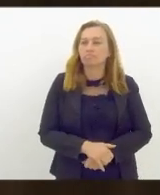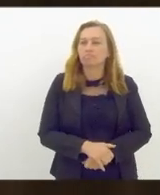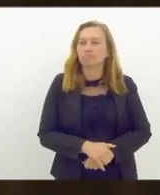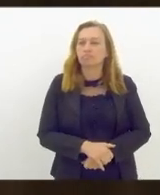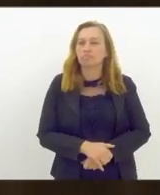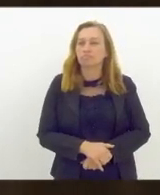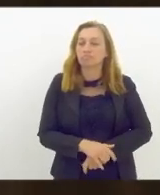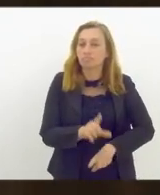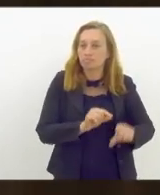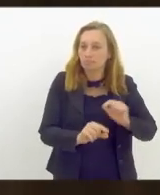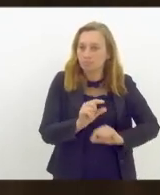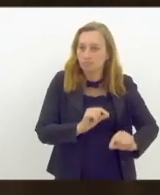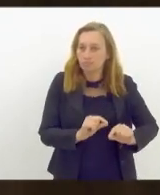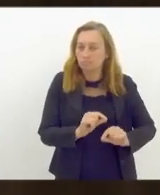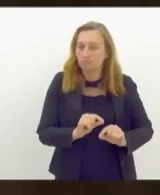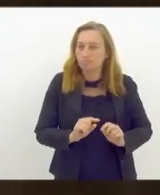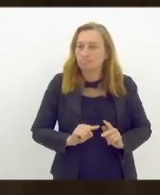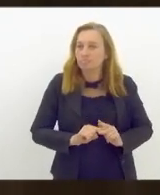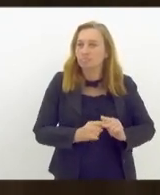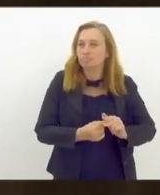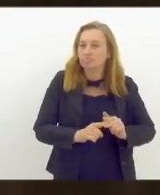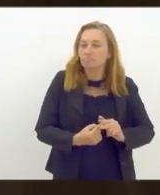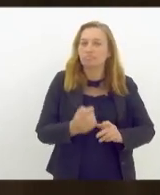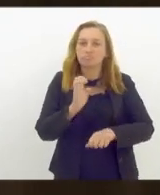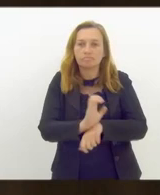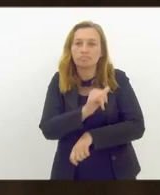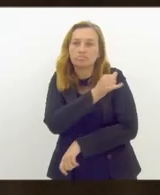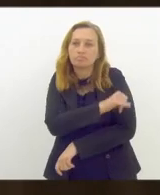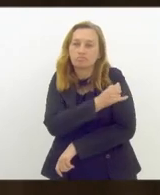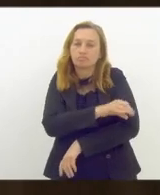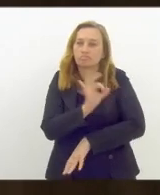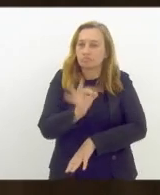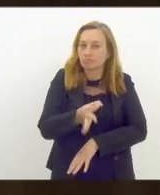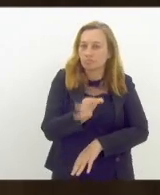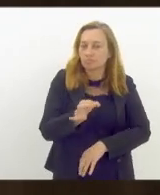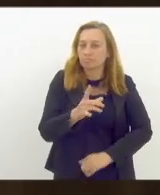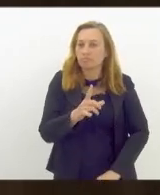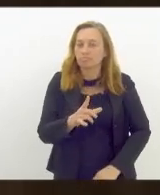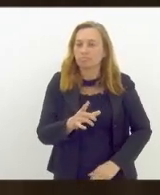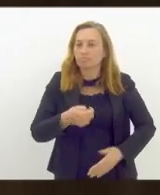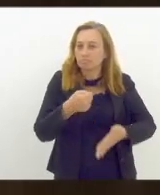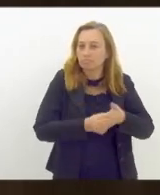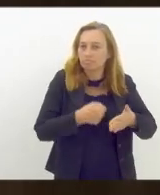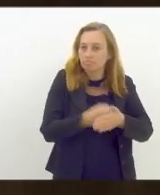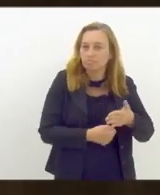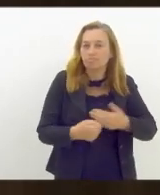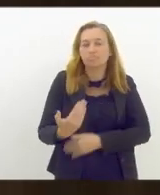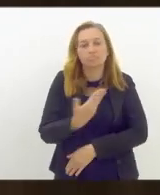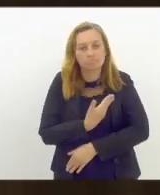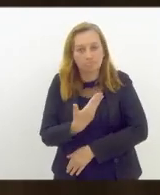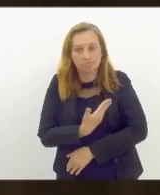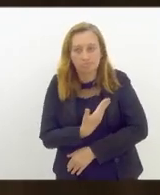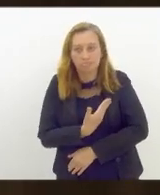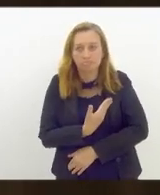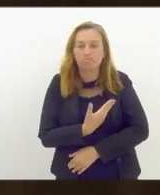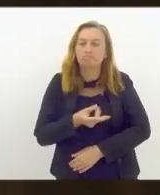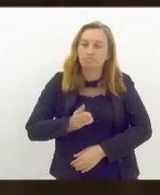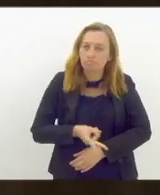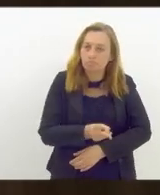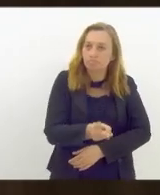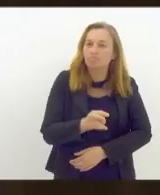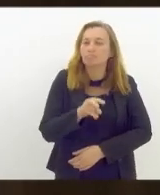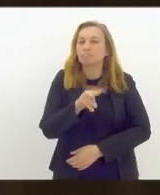absolutamente decisiva na reconstrução do Estado do Rio de Janeiro. Eu tenho certeza que a luta desses companheiros vai